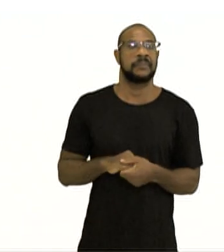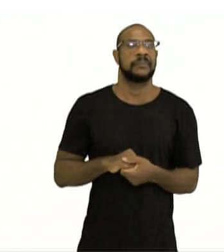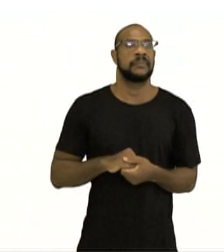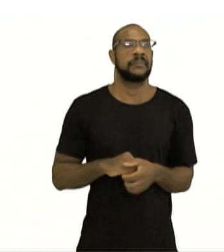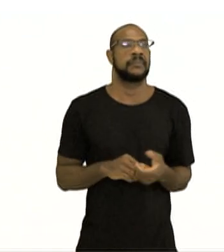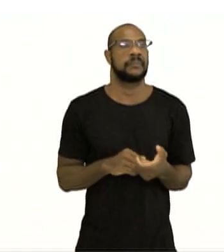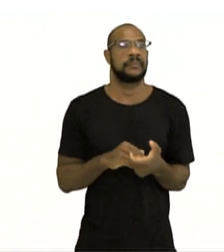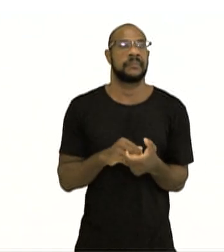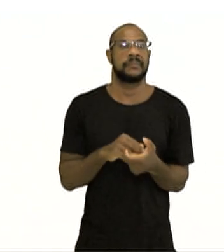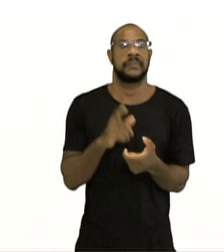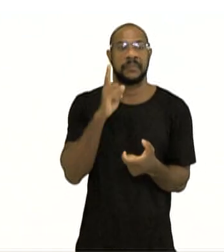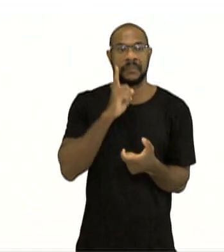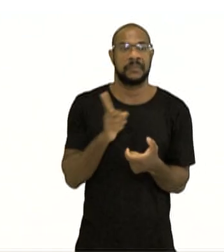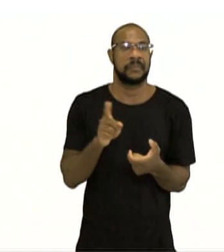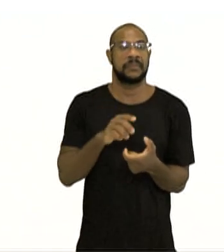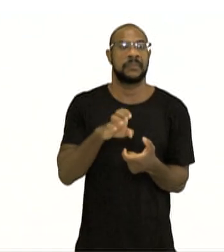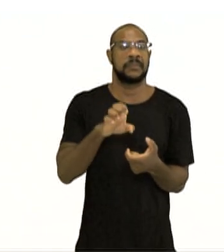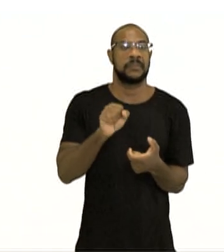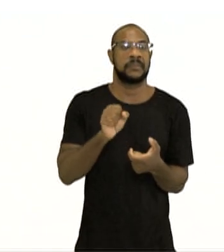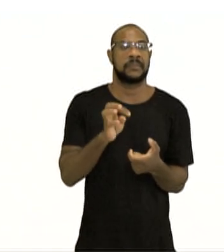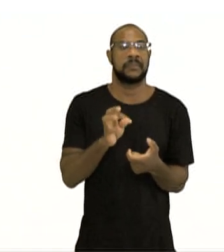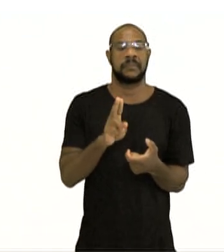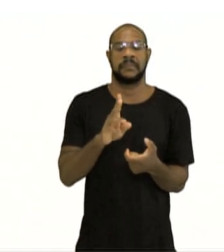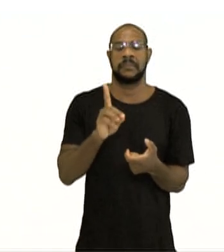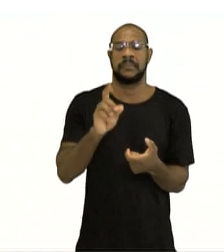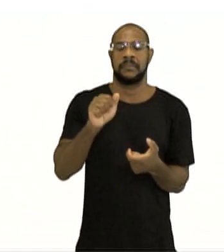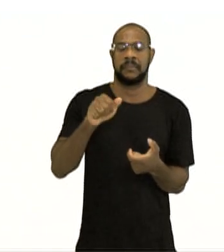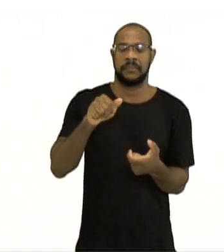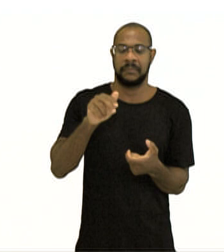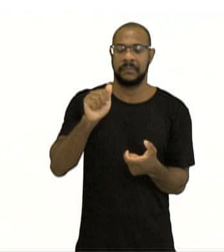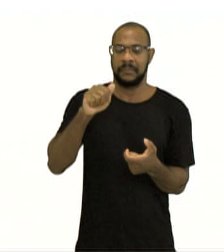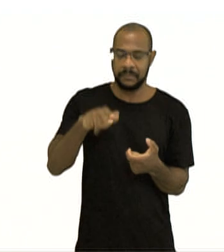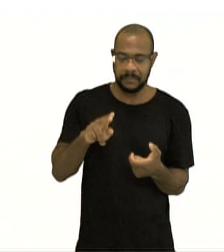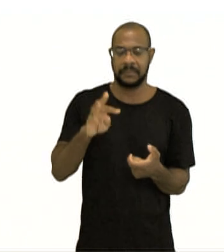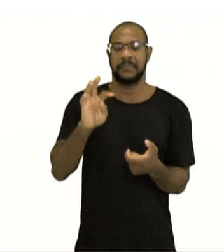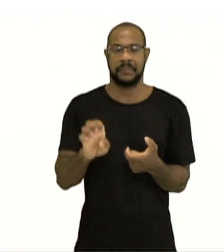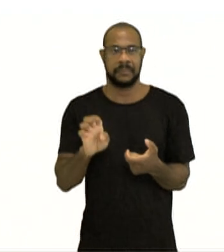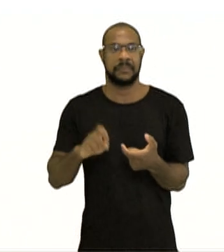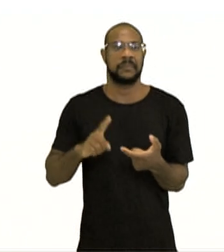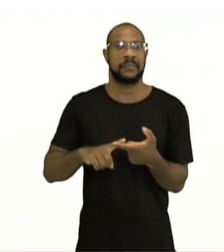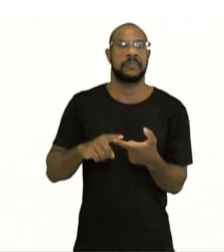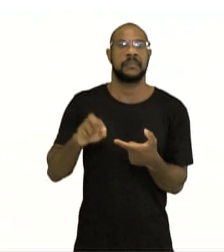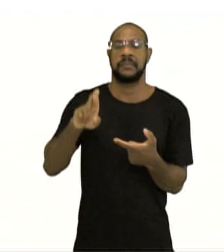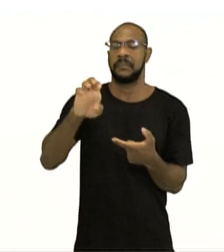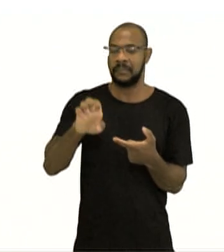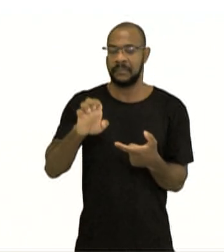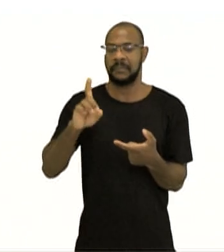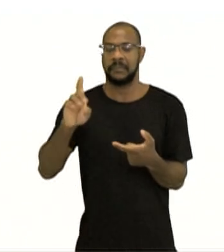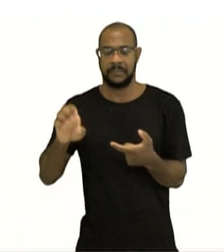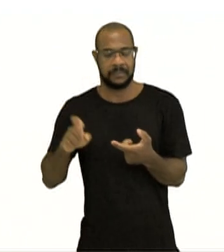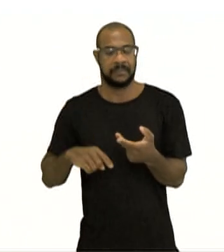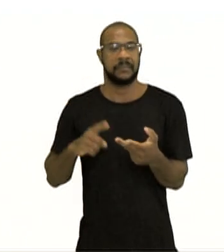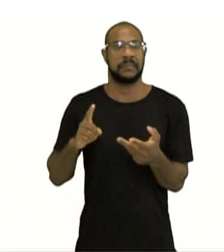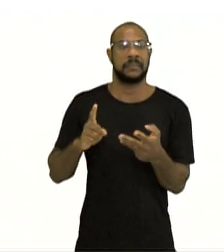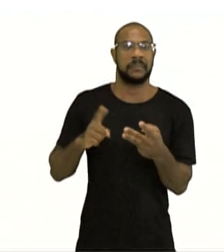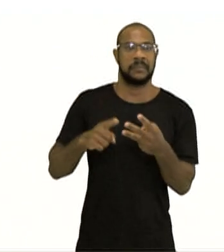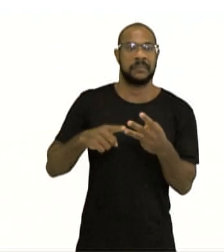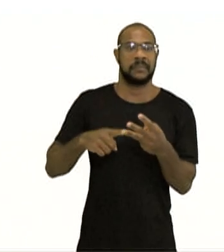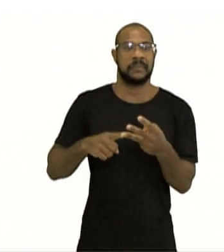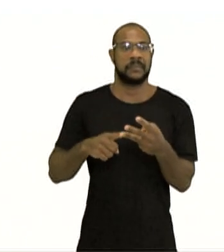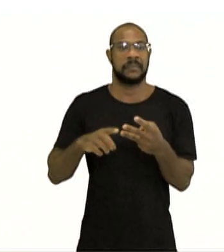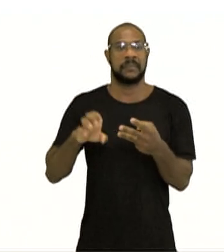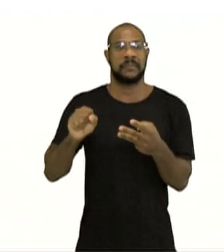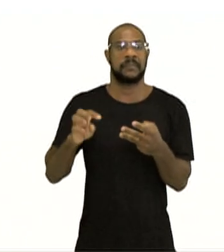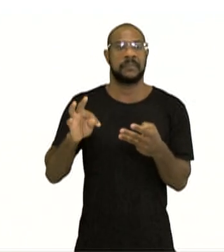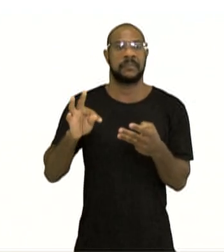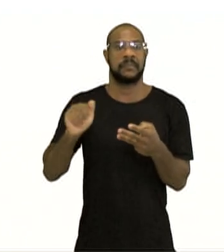Estudantes é a antepenúltima, rede é a penúltima e estadual é a última. Aqui estão em posições diferentes. E